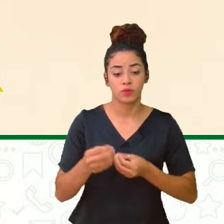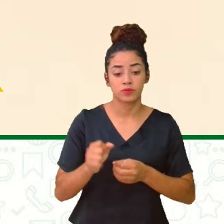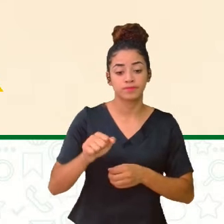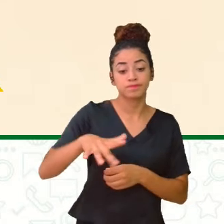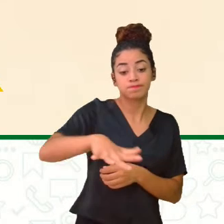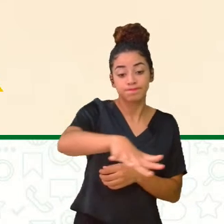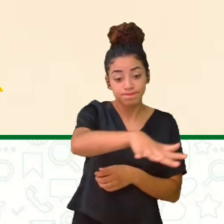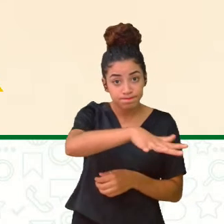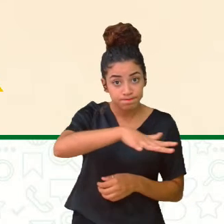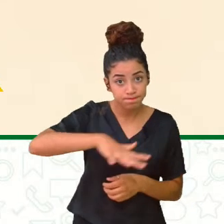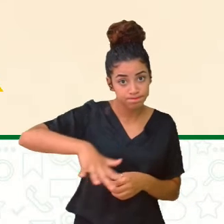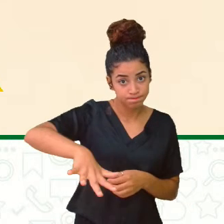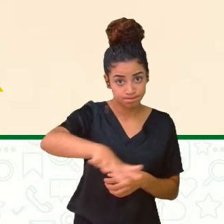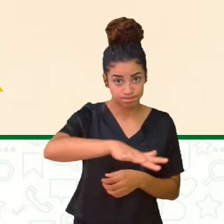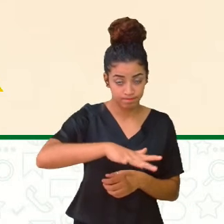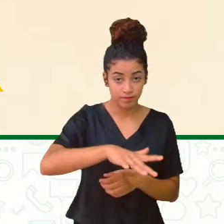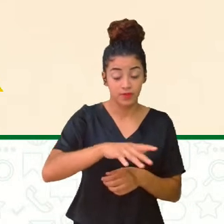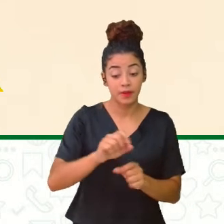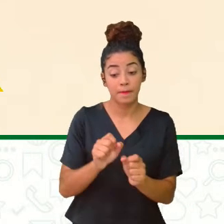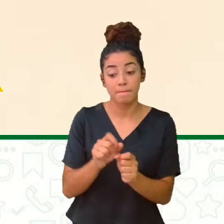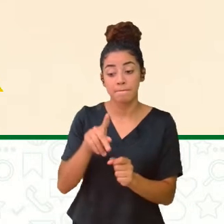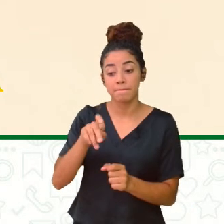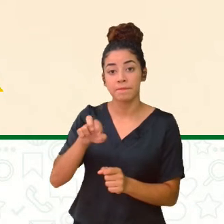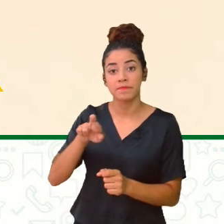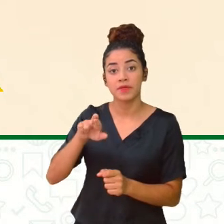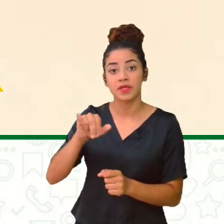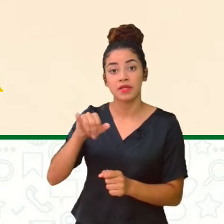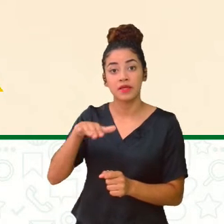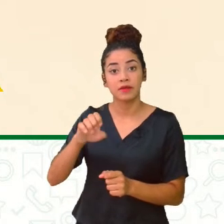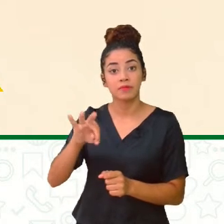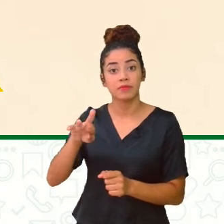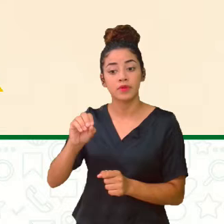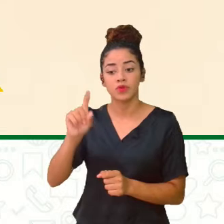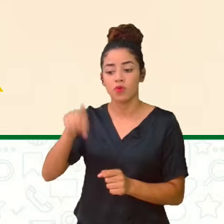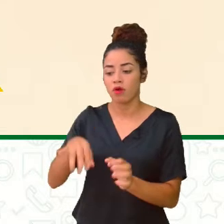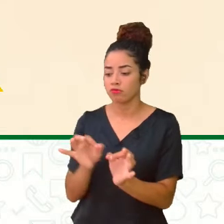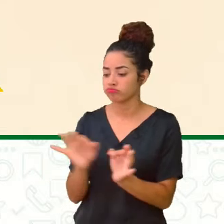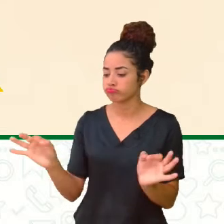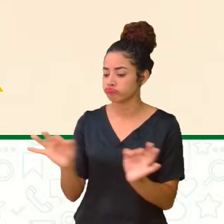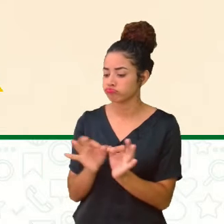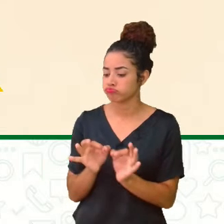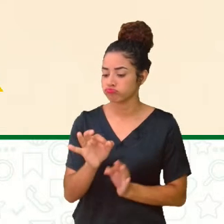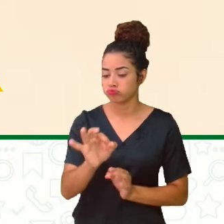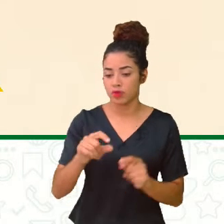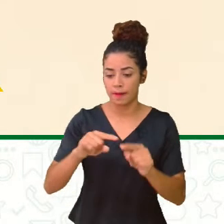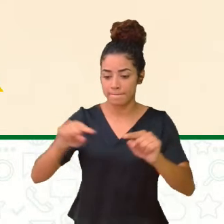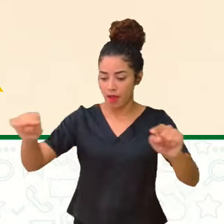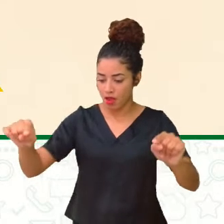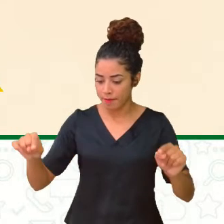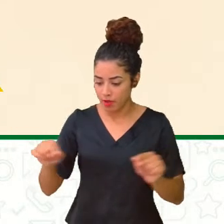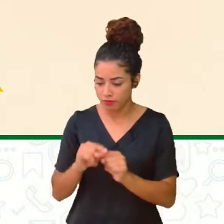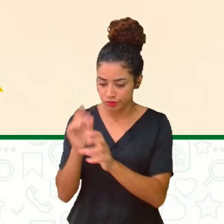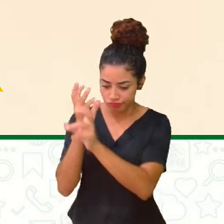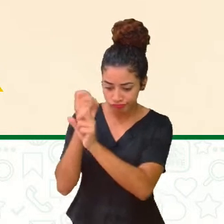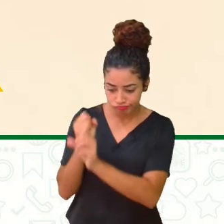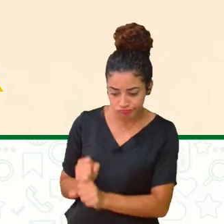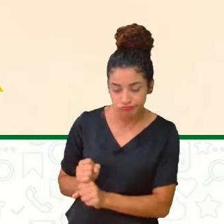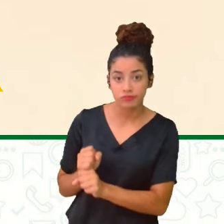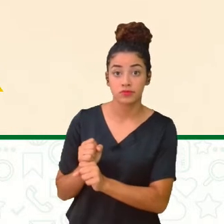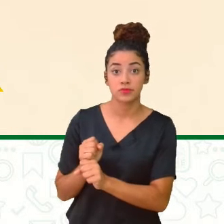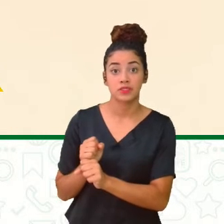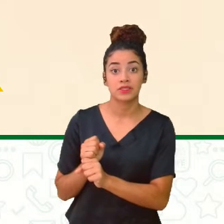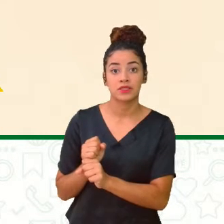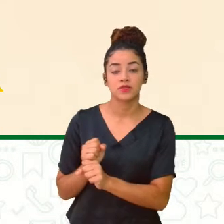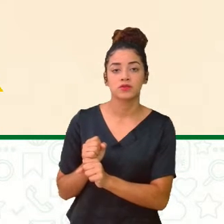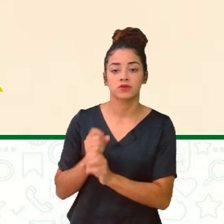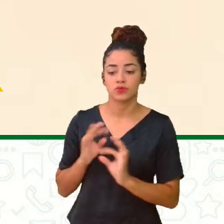superfície, né? E o perímetro é o comprimento do contorno da figura, ou seja, a